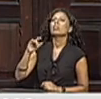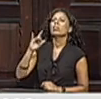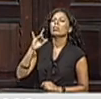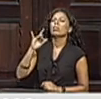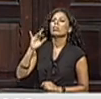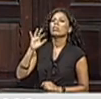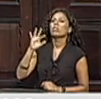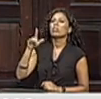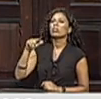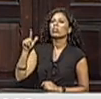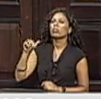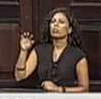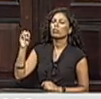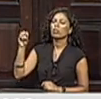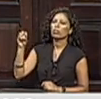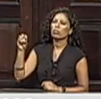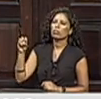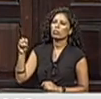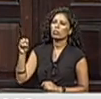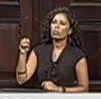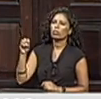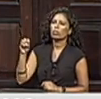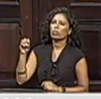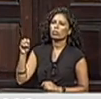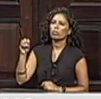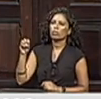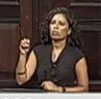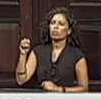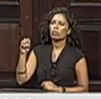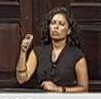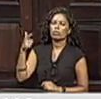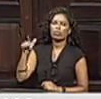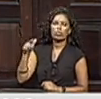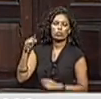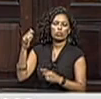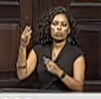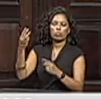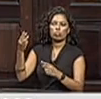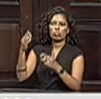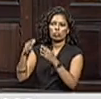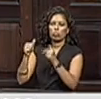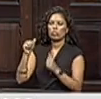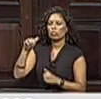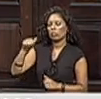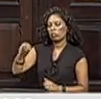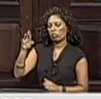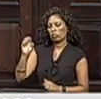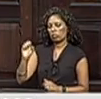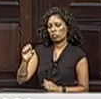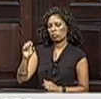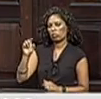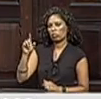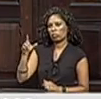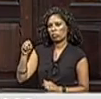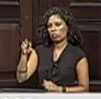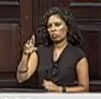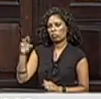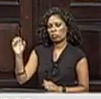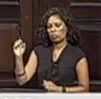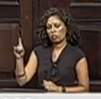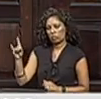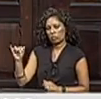Anchite, Zeidan e Zito. A gente irá proceder à segunda chamada. Deputado André Correia, André Lazzaroni, Átila Nunes, Benedito